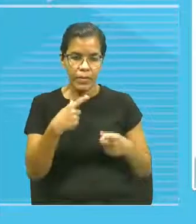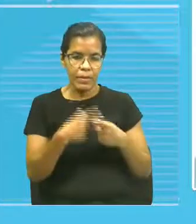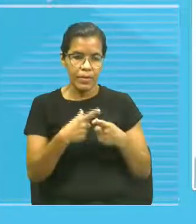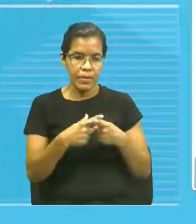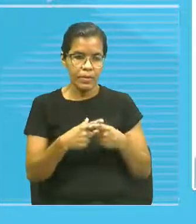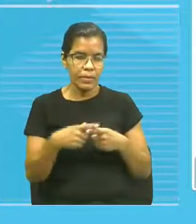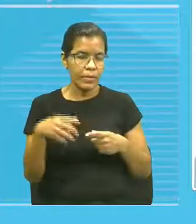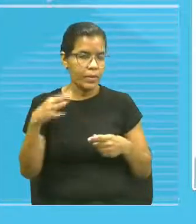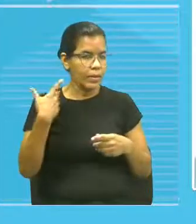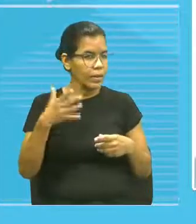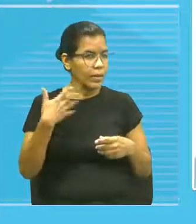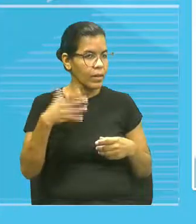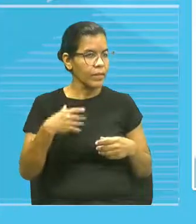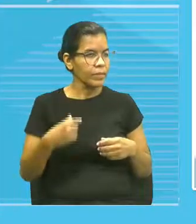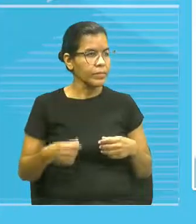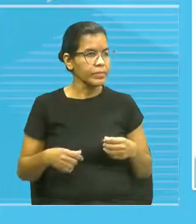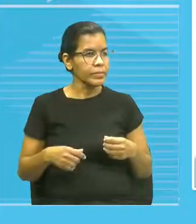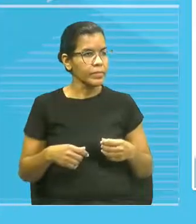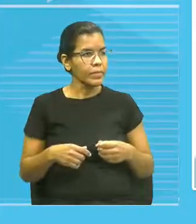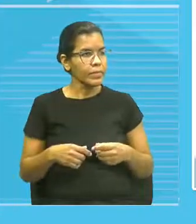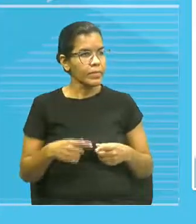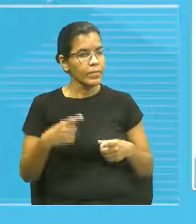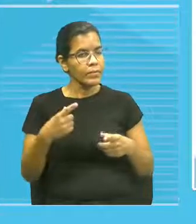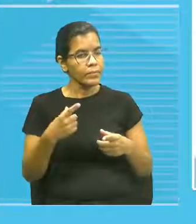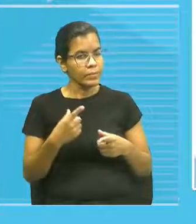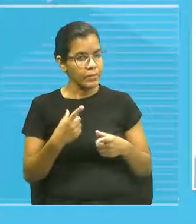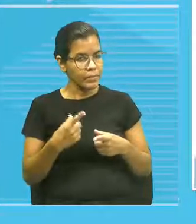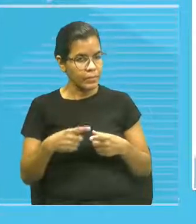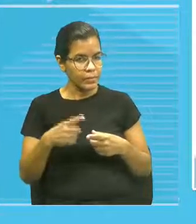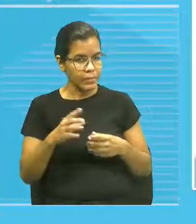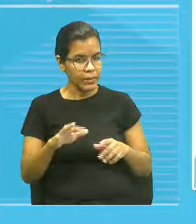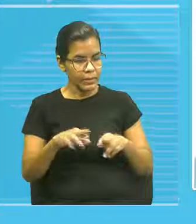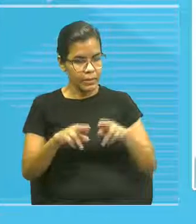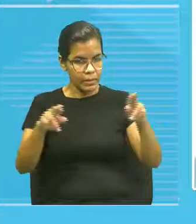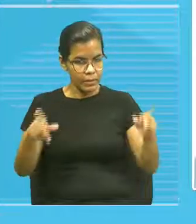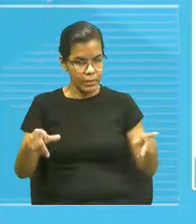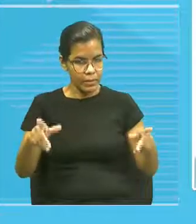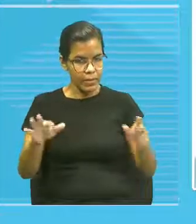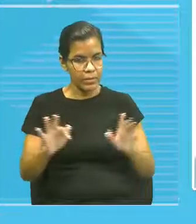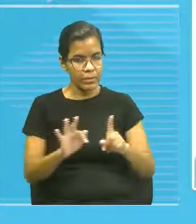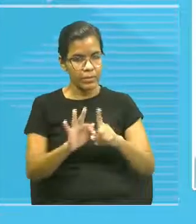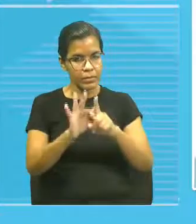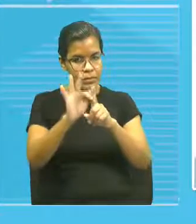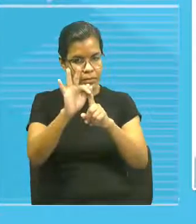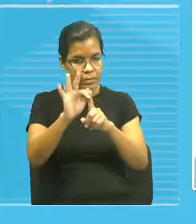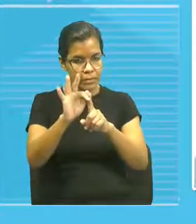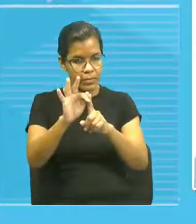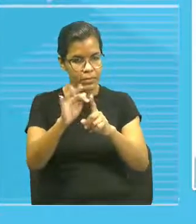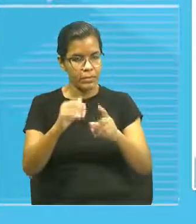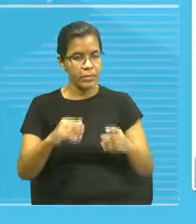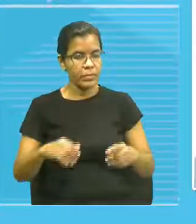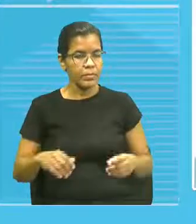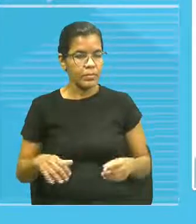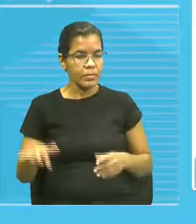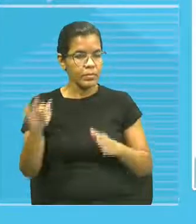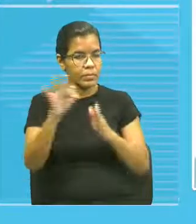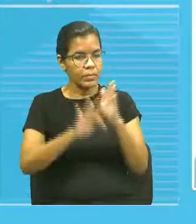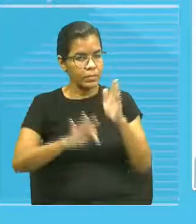específico pela diferença de temperatura. Então, tá as fórmulas envolvidas nesse